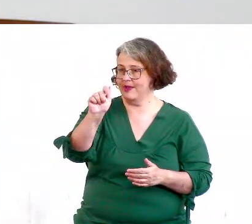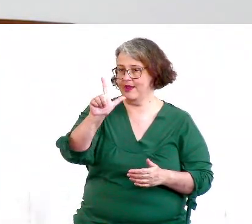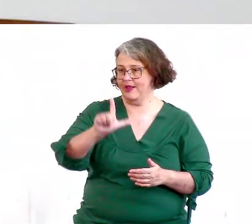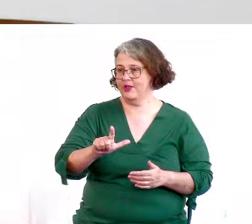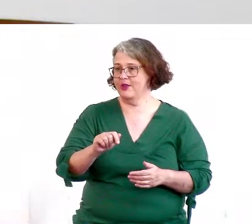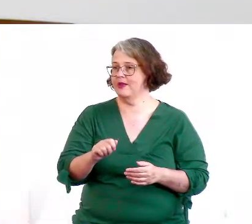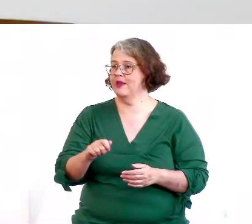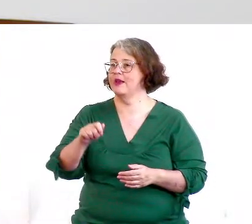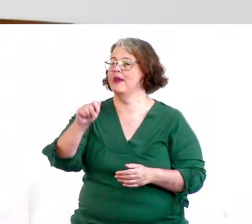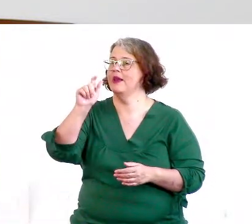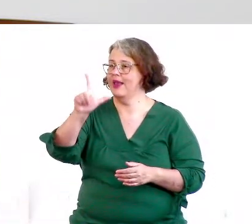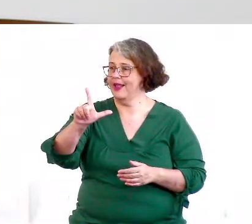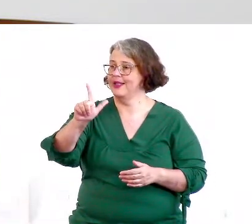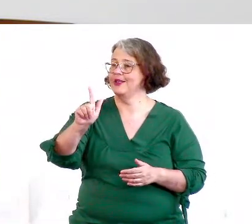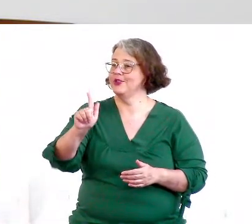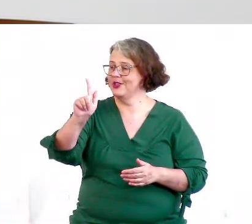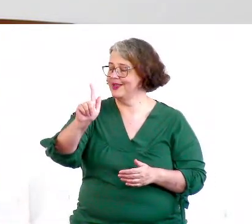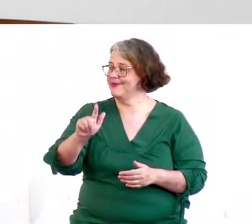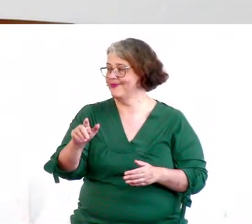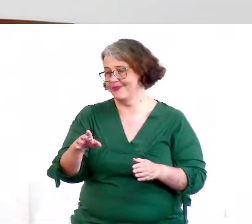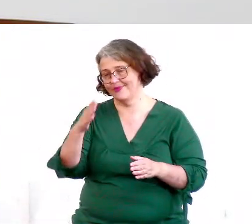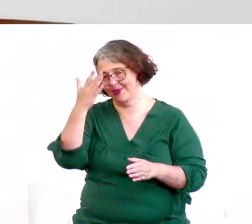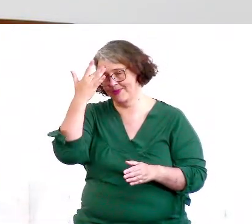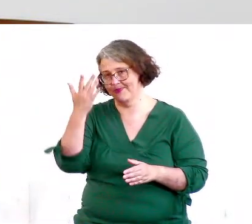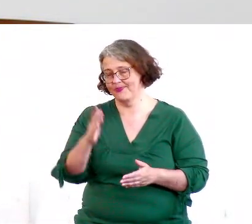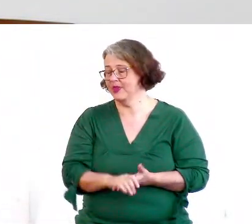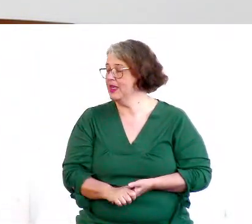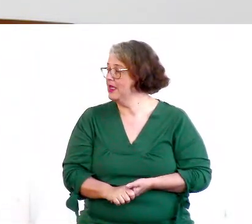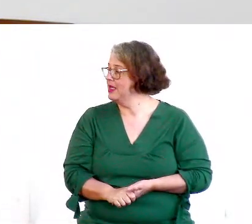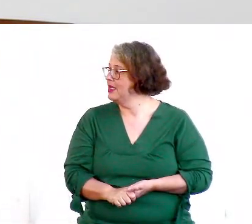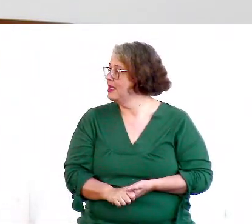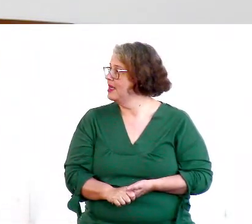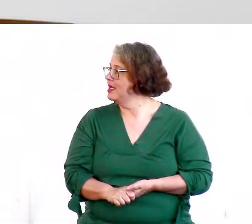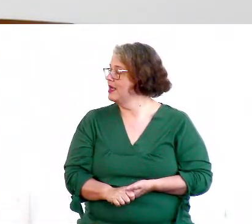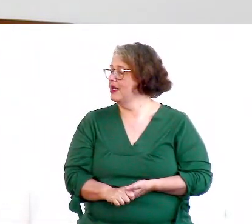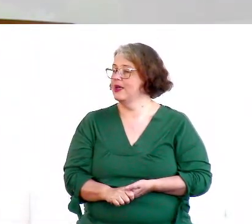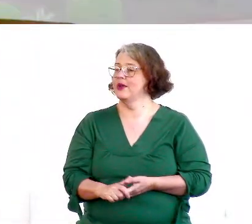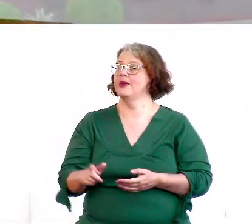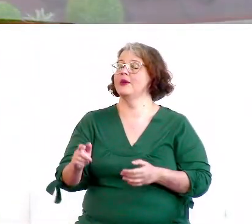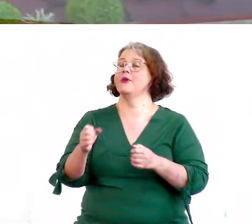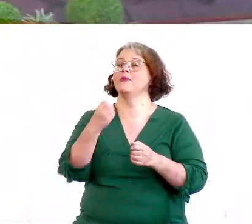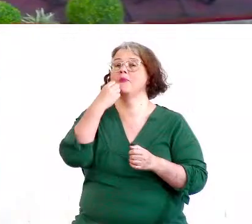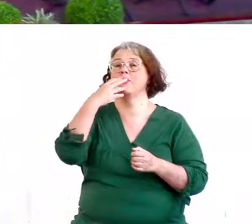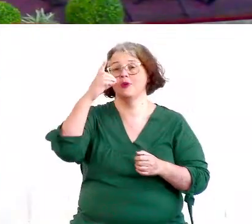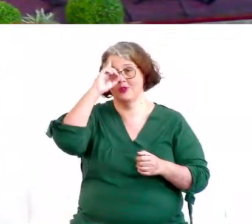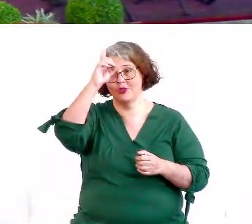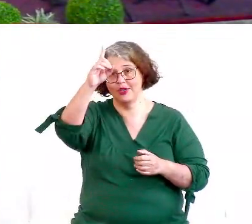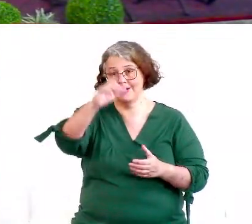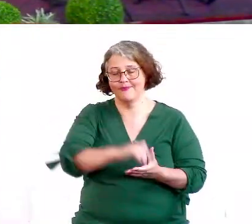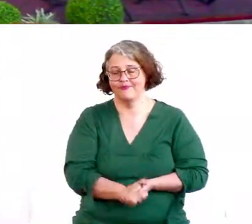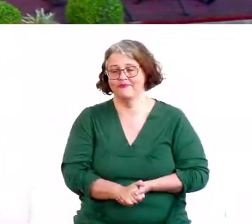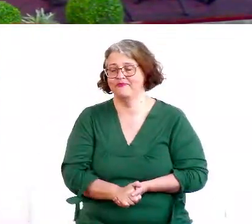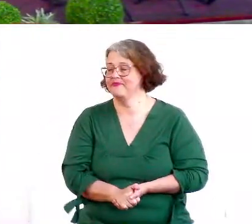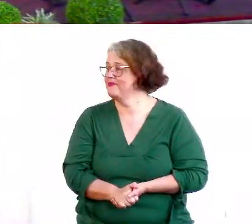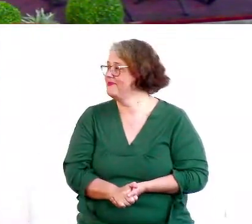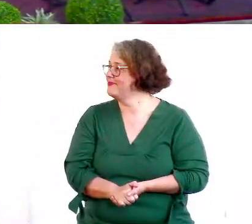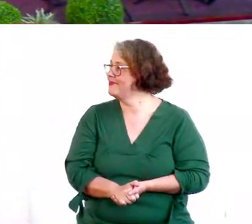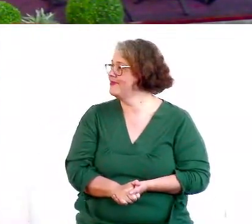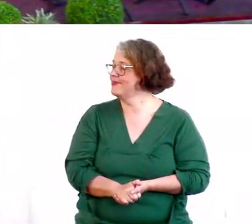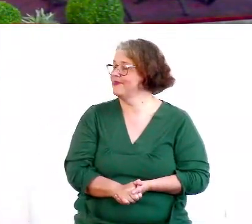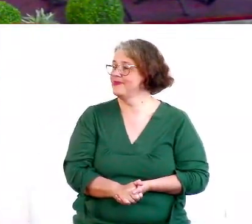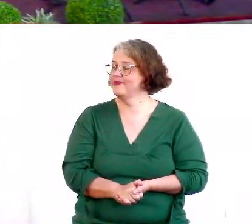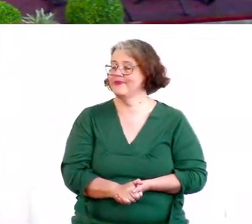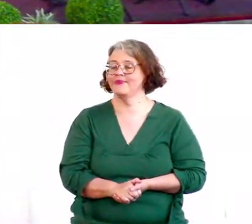também, e se tiver mais alguma sociedade interna. Bom dia, irmãos. Eu gostaria